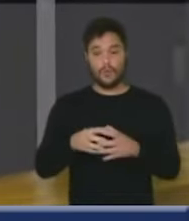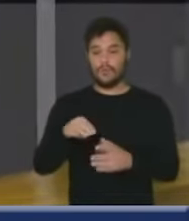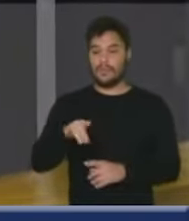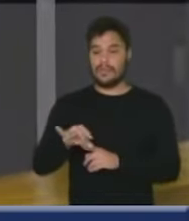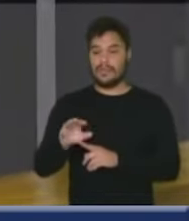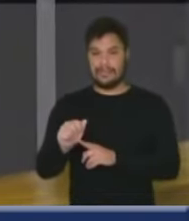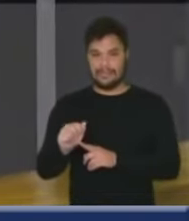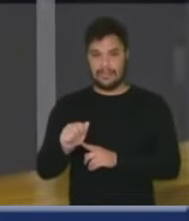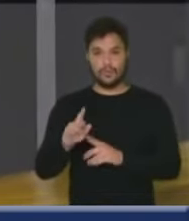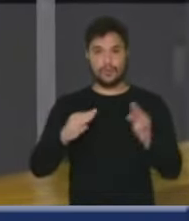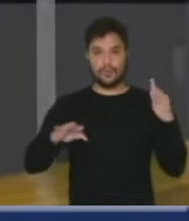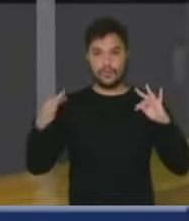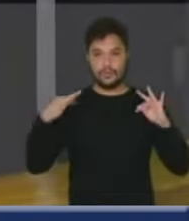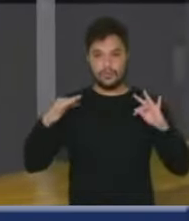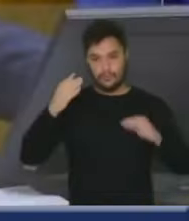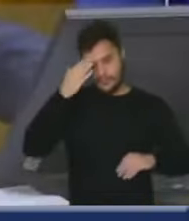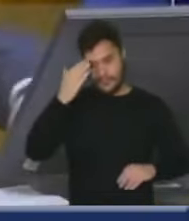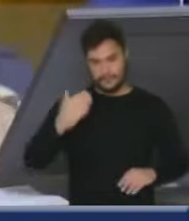obrigado